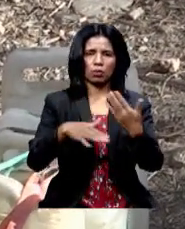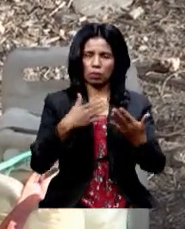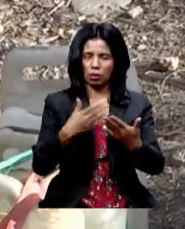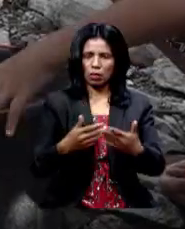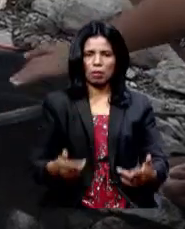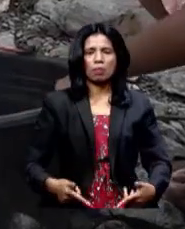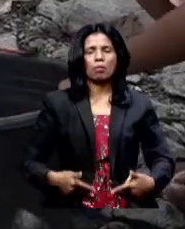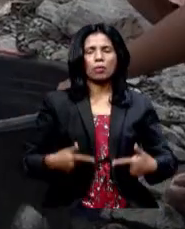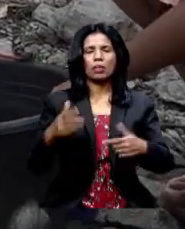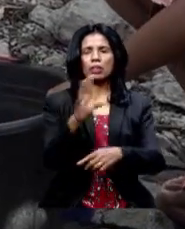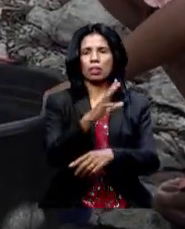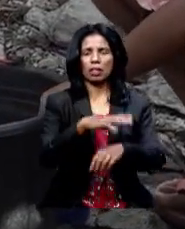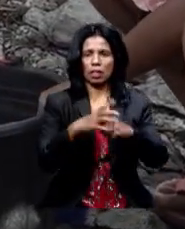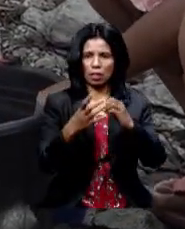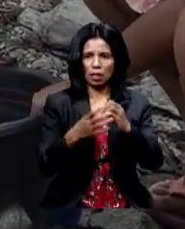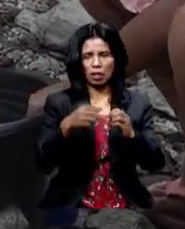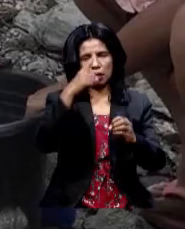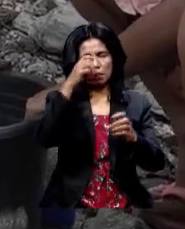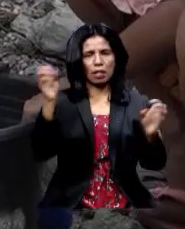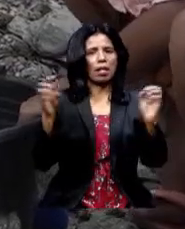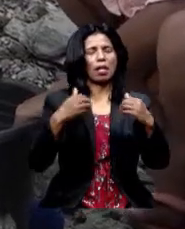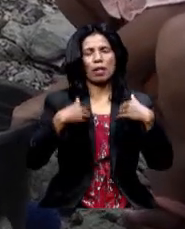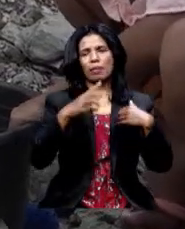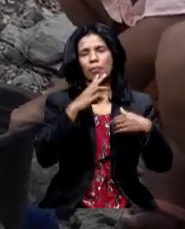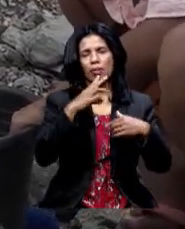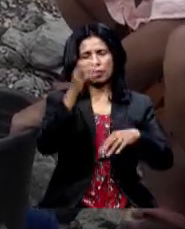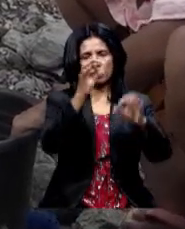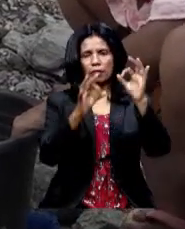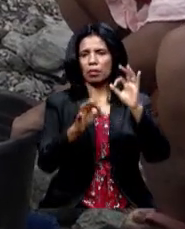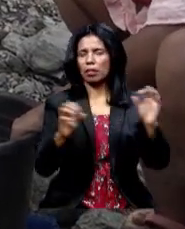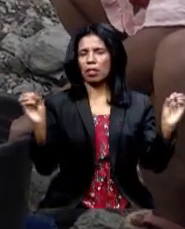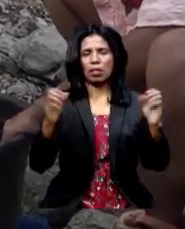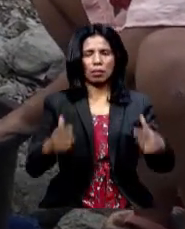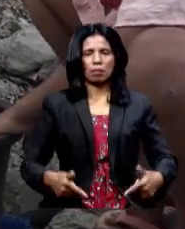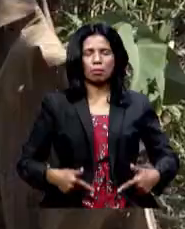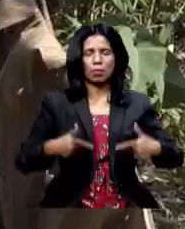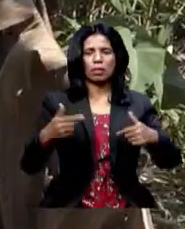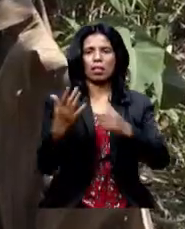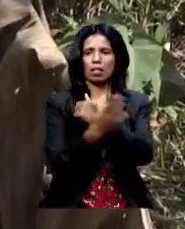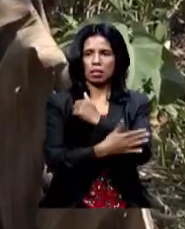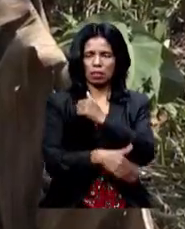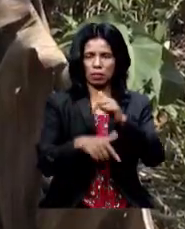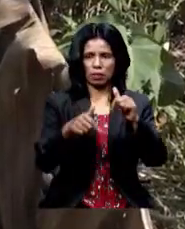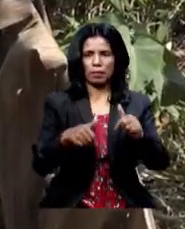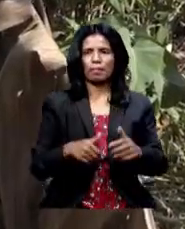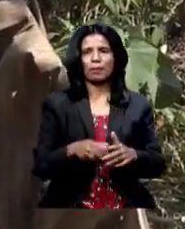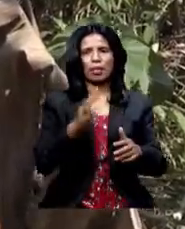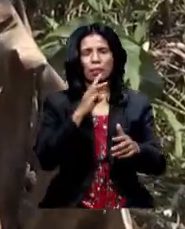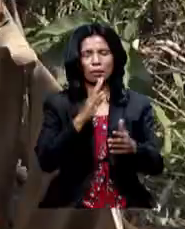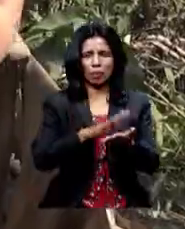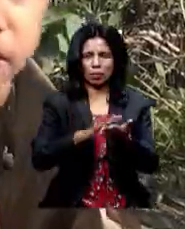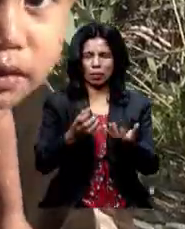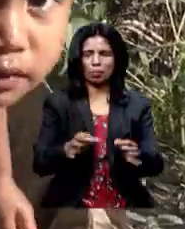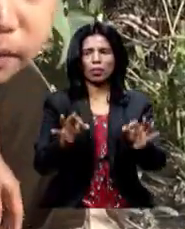moris iharai tangne sela iha be fier katak sela iha moris iharai ne. Be mos importante tebes